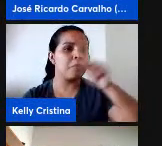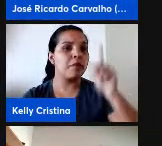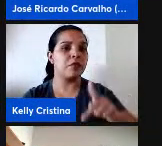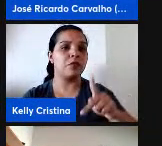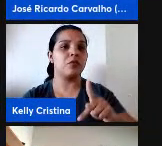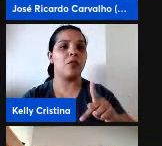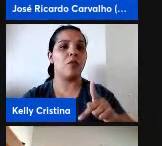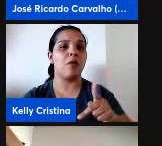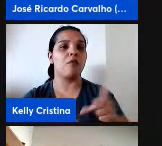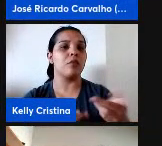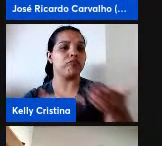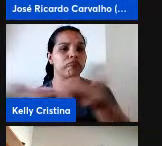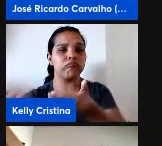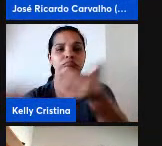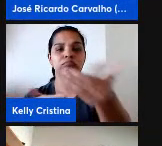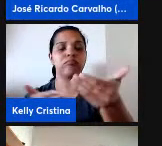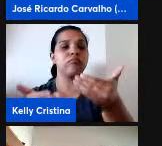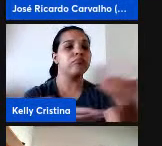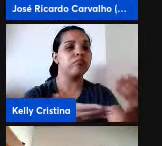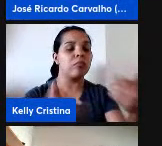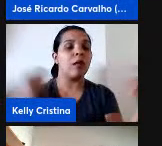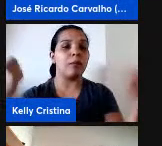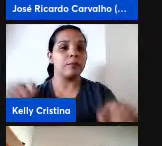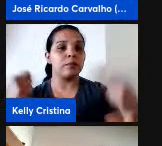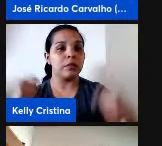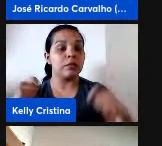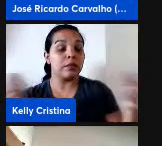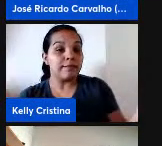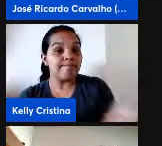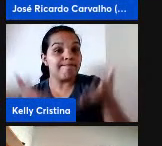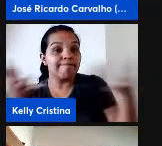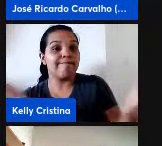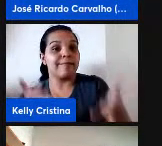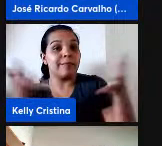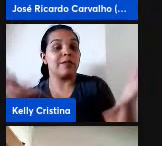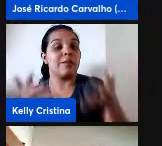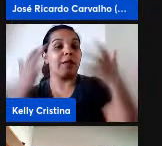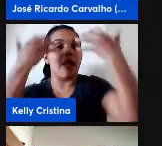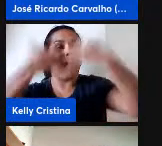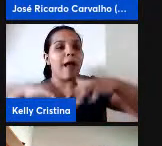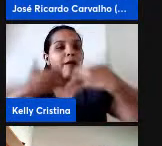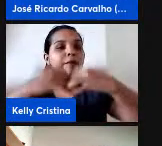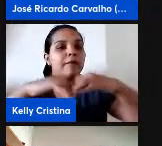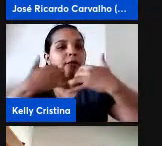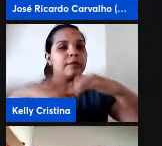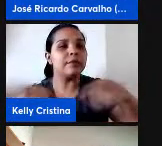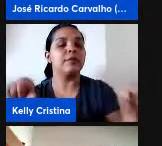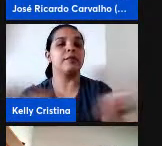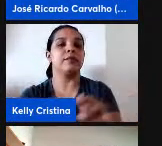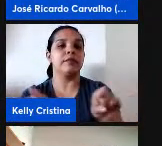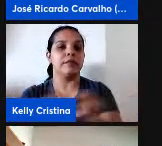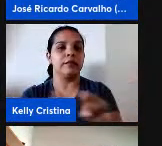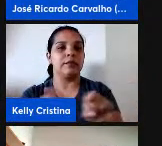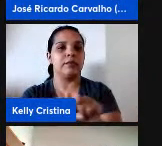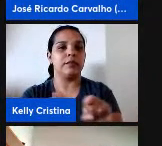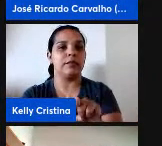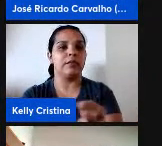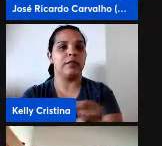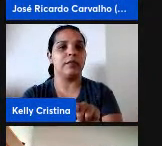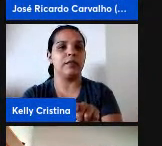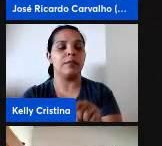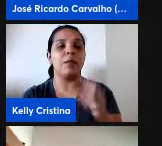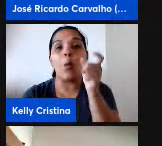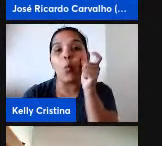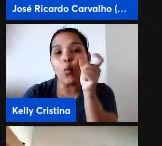enquanto mediador, ele precisa estimular as reflexões e o interesse,